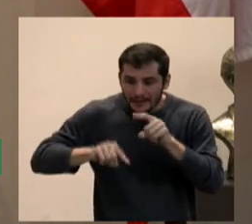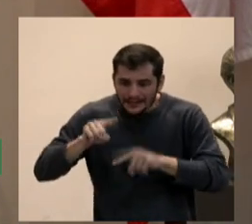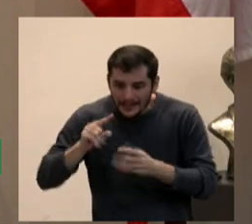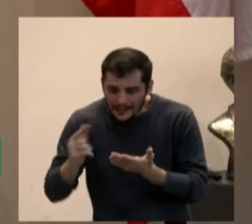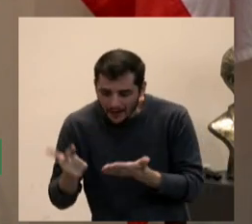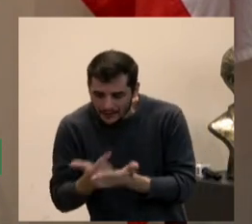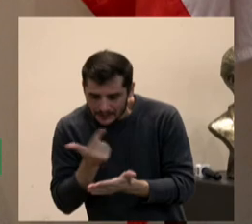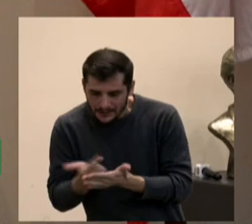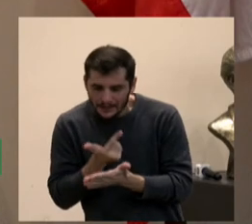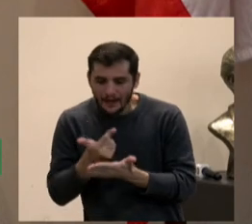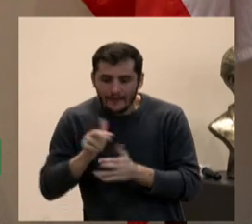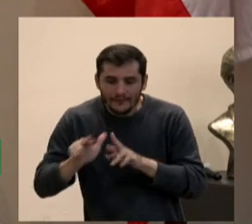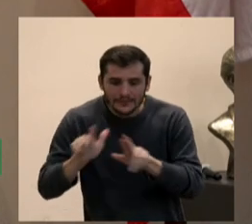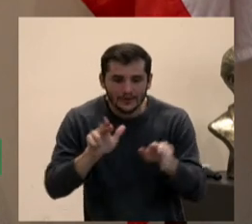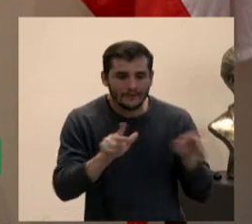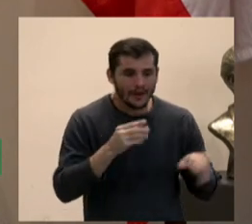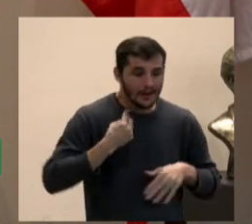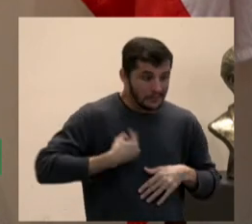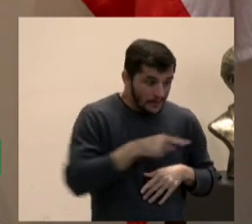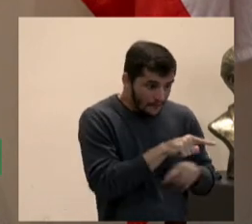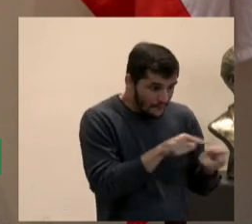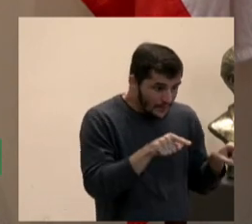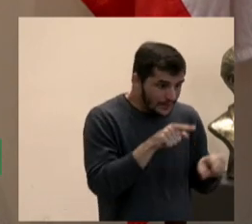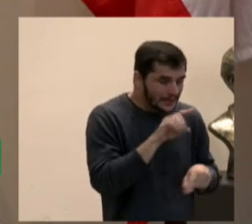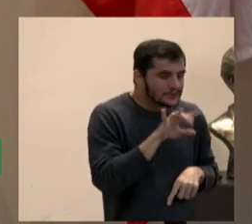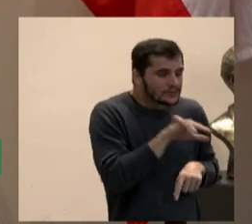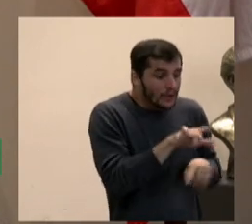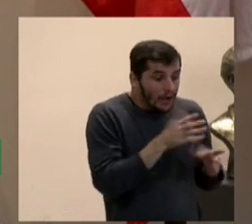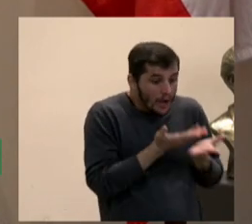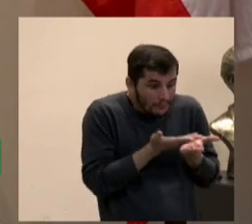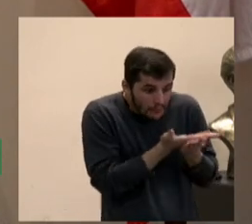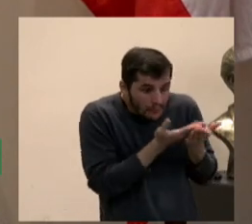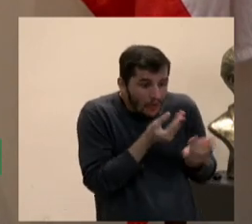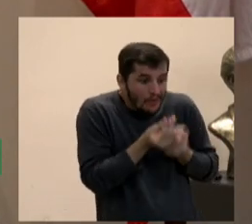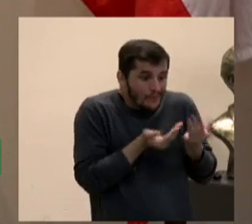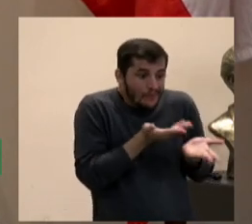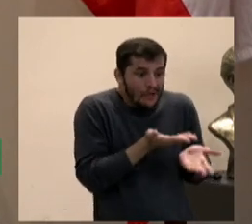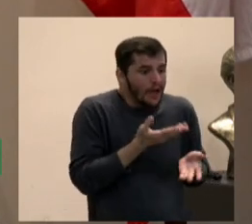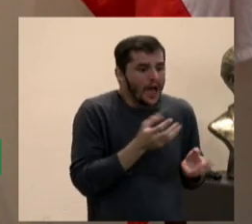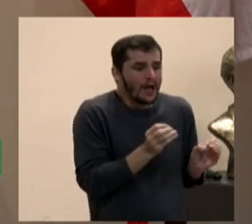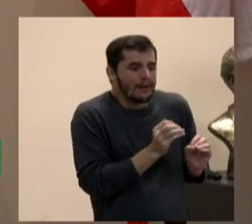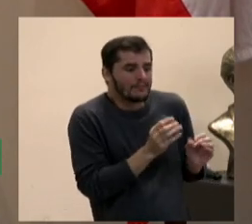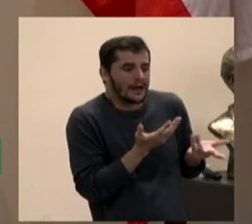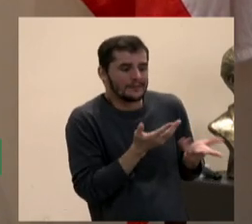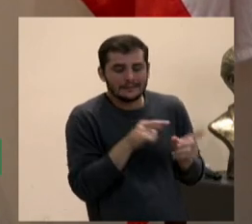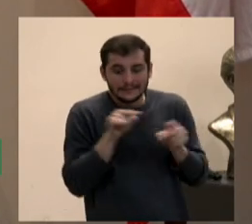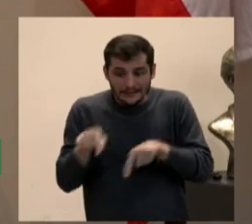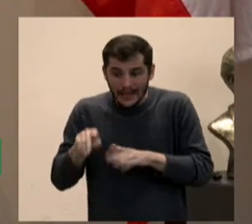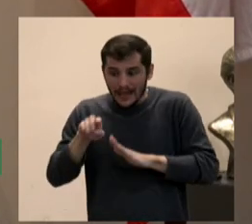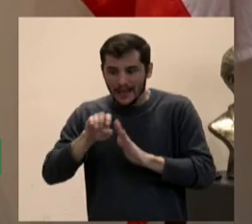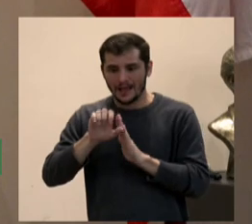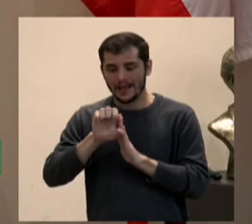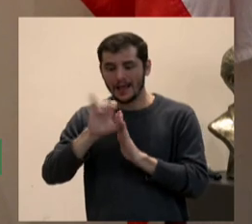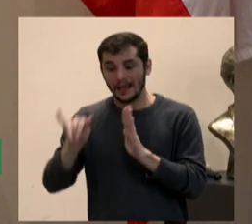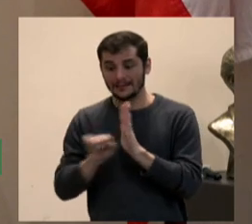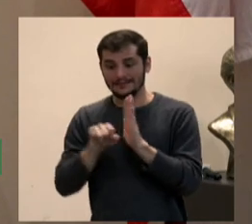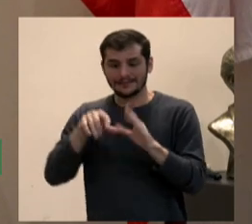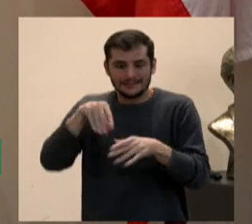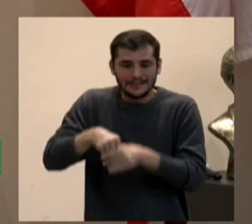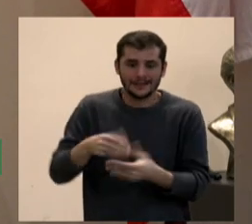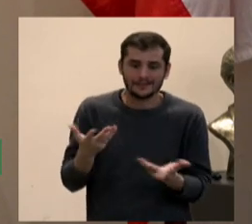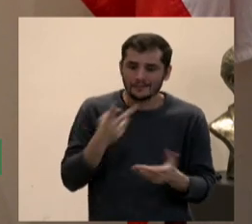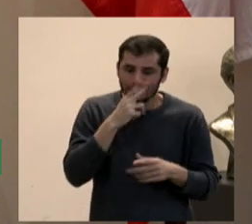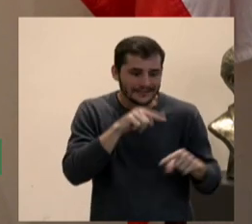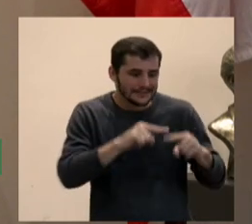dos meninos e das meninas que só fazem estudar na vida, não diz nada na EJA. Seja do ponto de vista